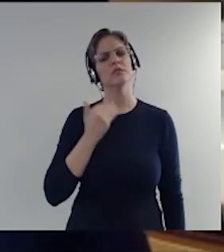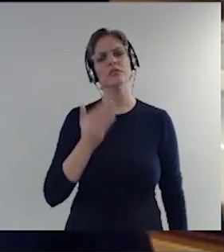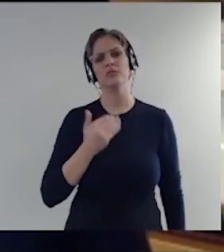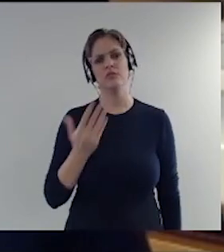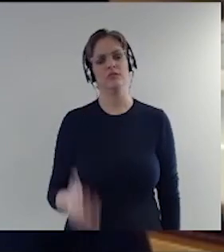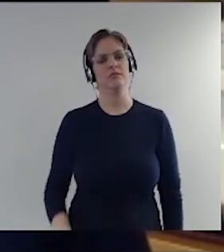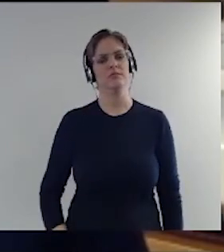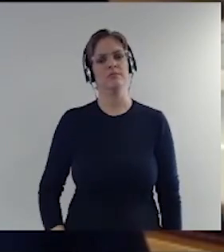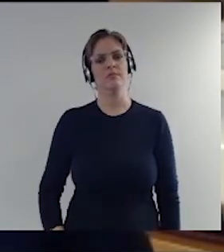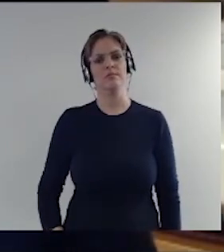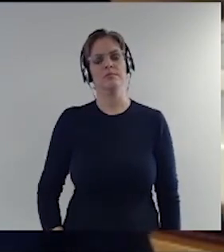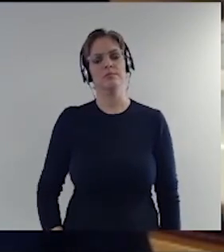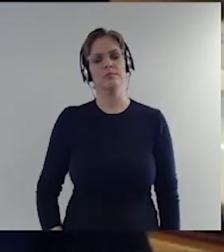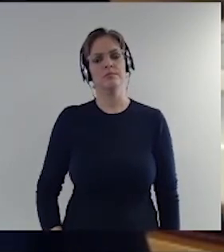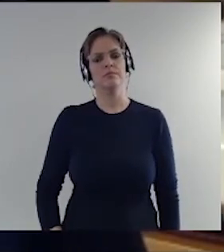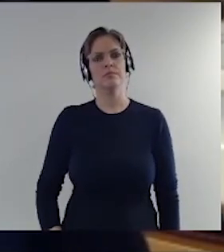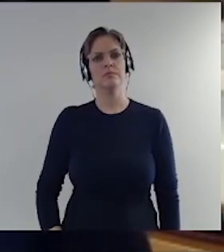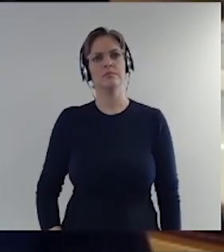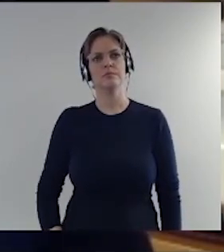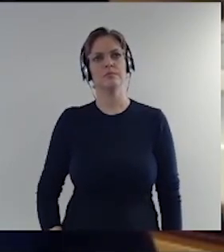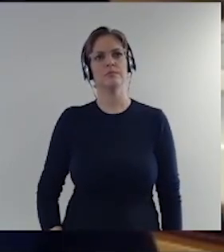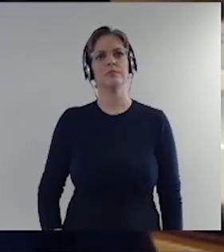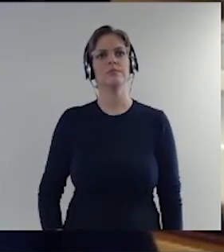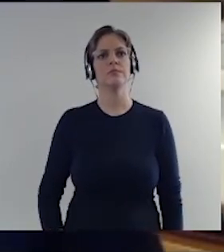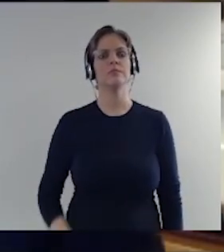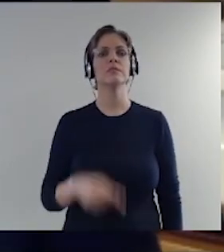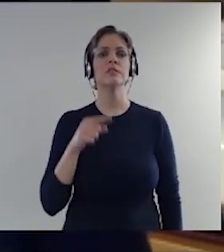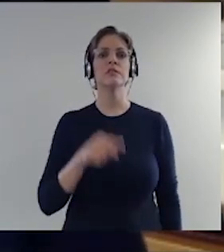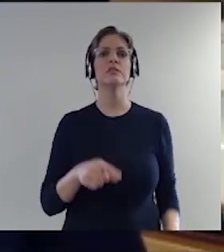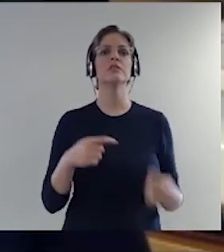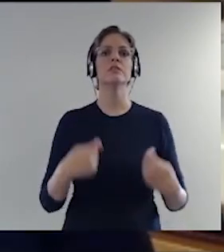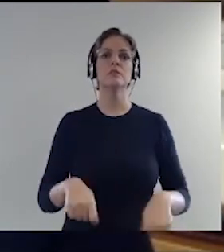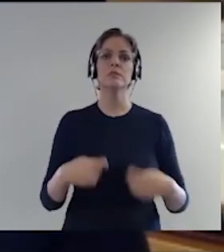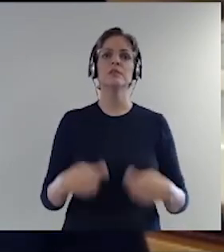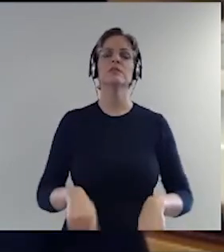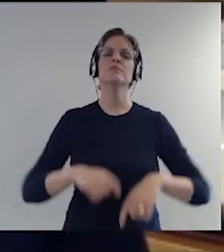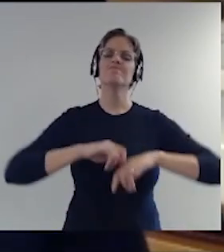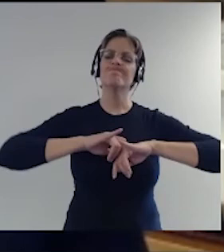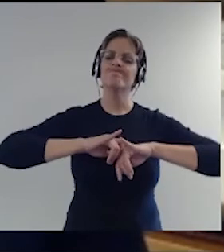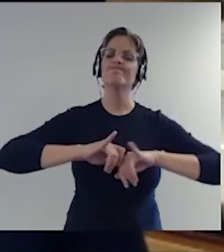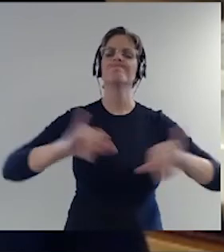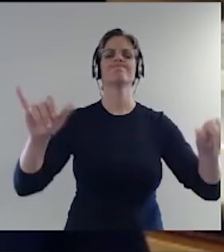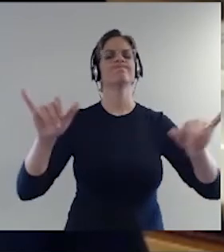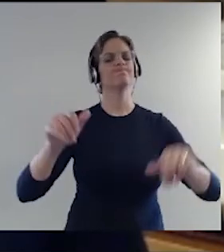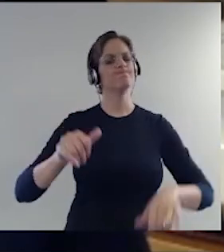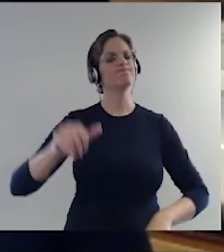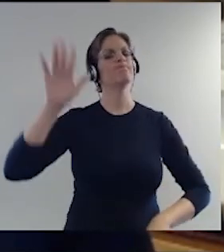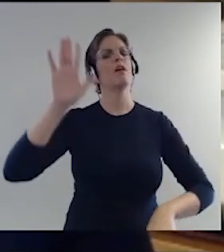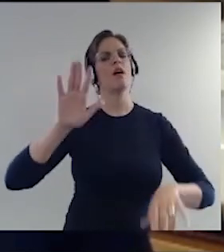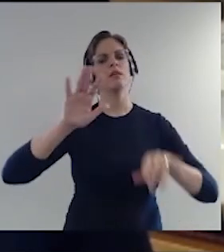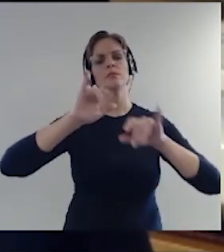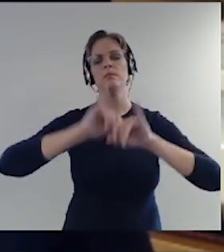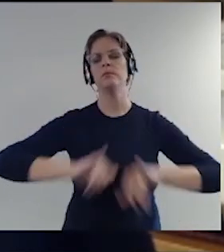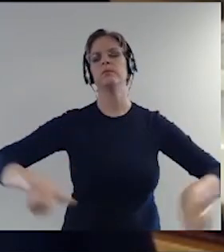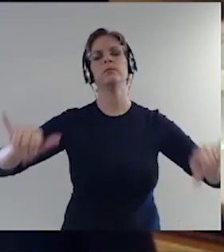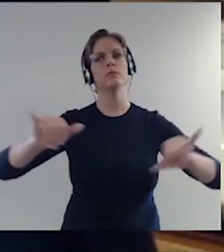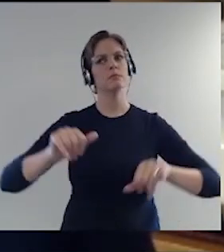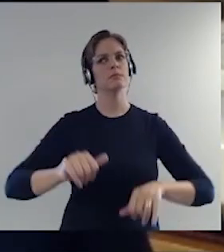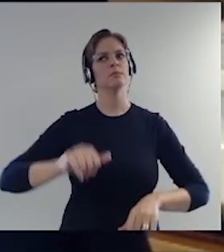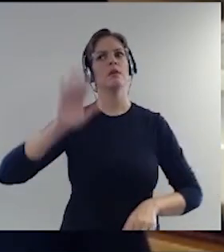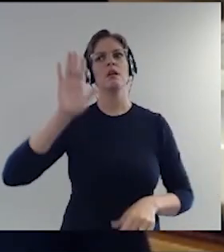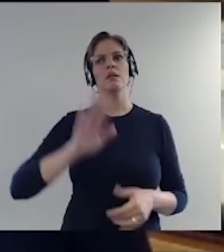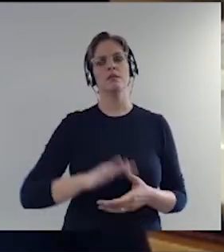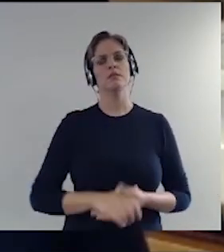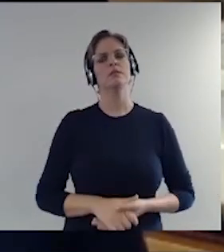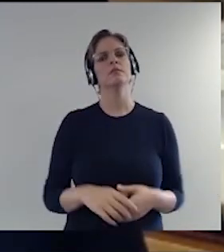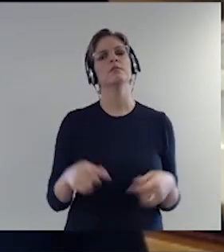ideia que precisa ser disseminada, essa é a semente que precisa ser plantada, ou seja, nós